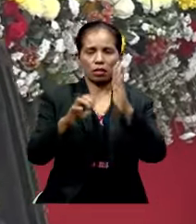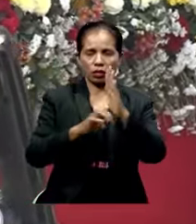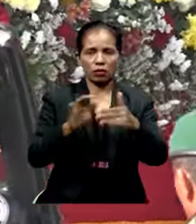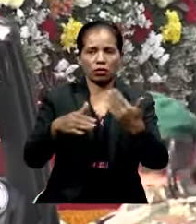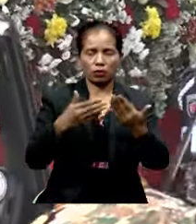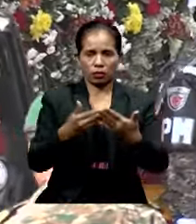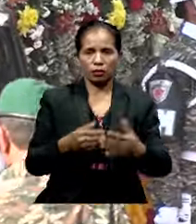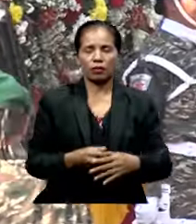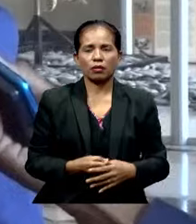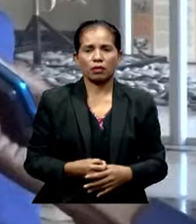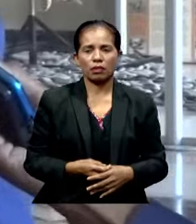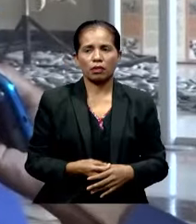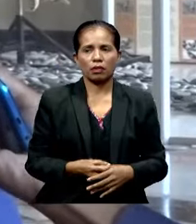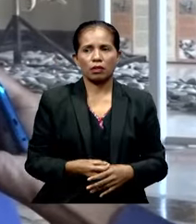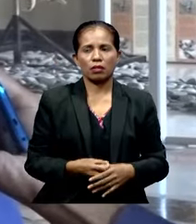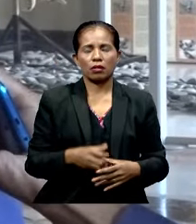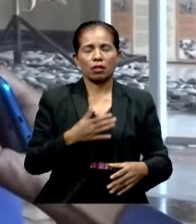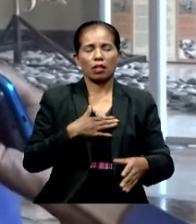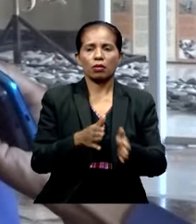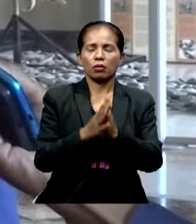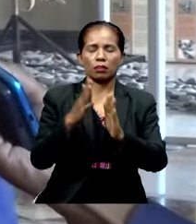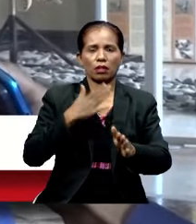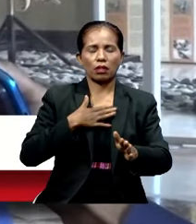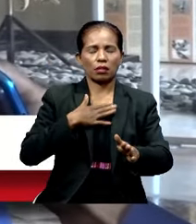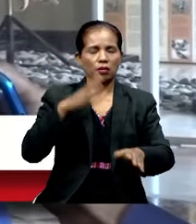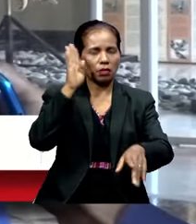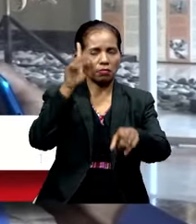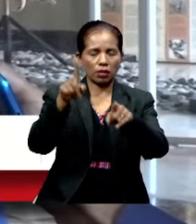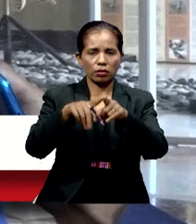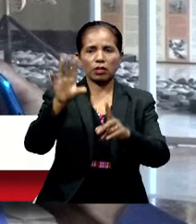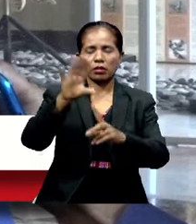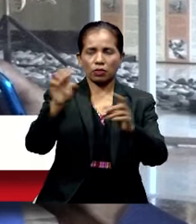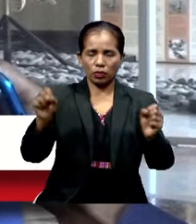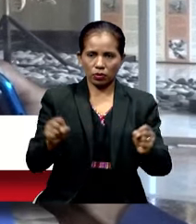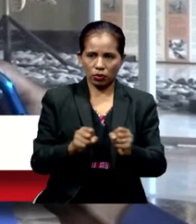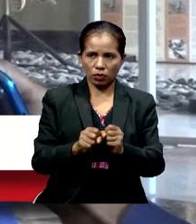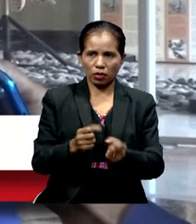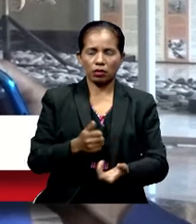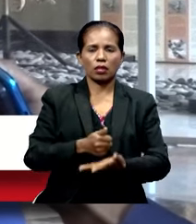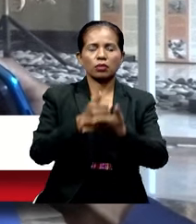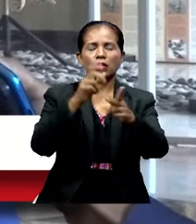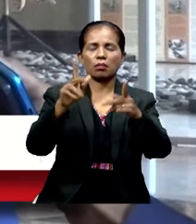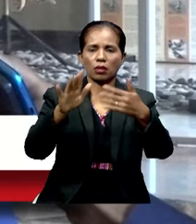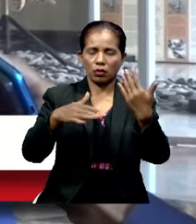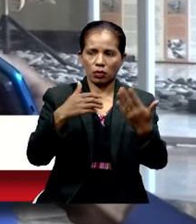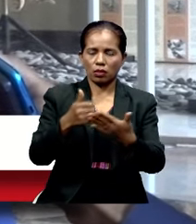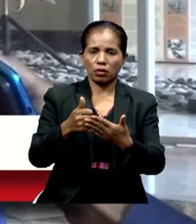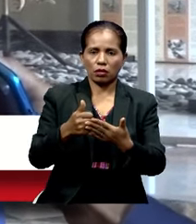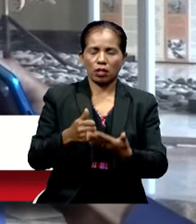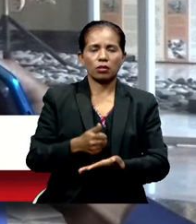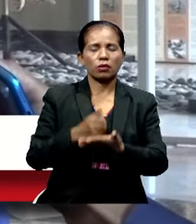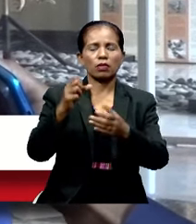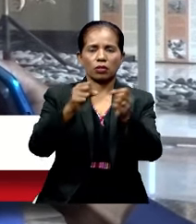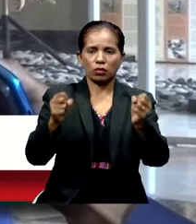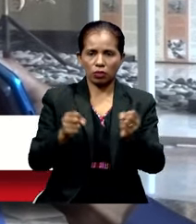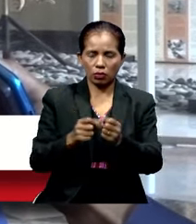ba a unha mão será, a unha alin será se fisuco. A tu servir povo tomak dignifica suku, dignifica